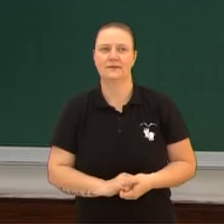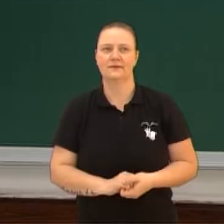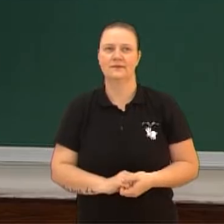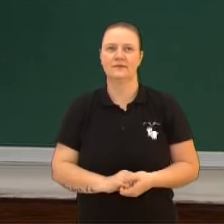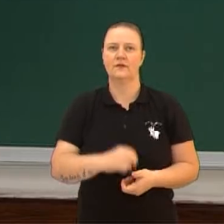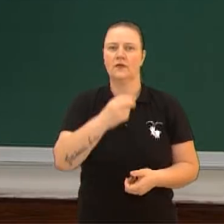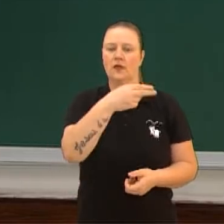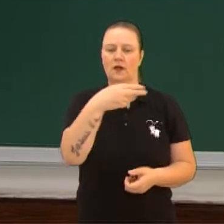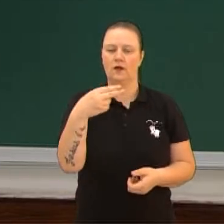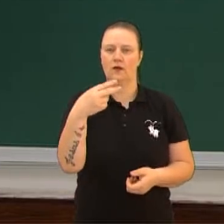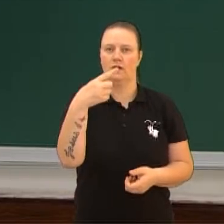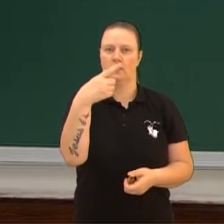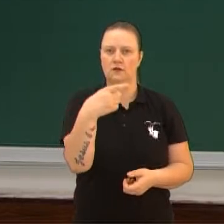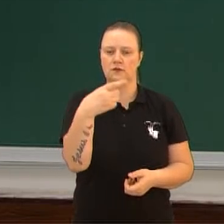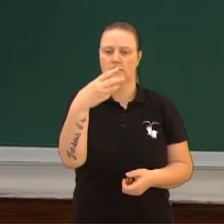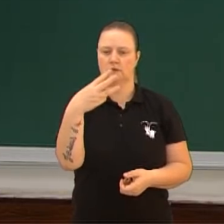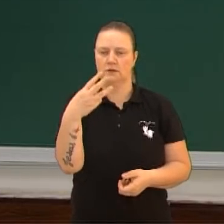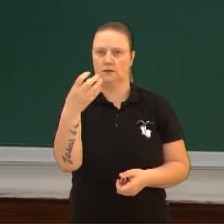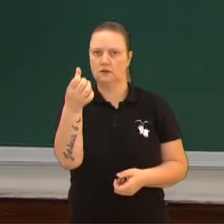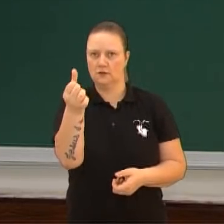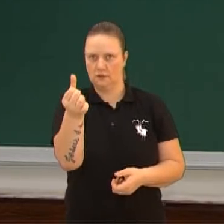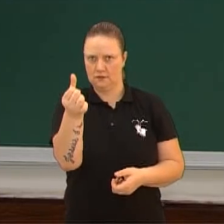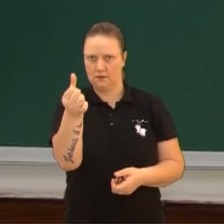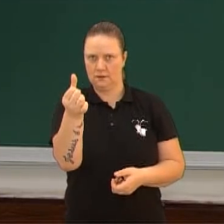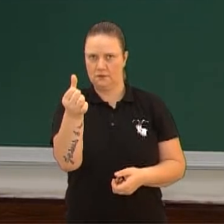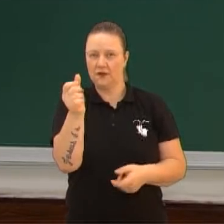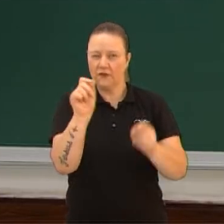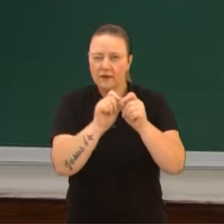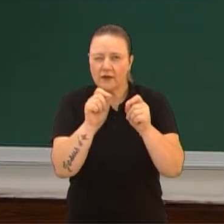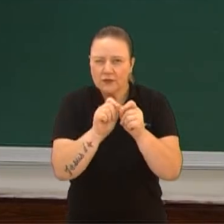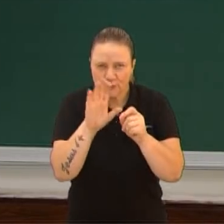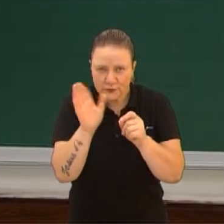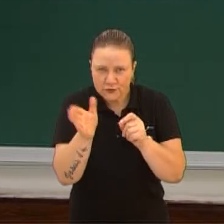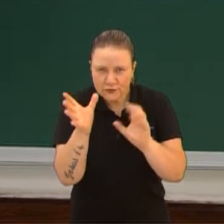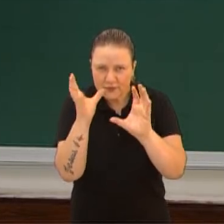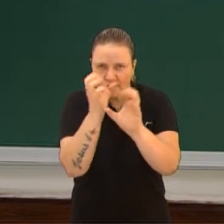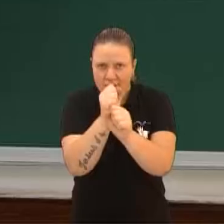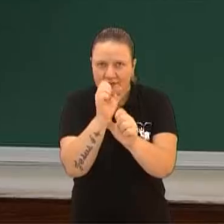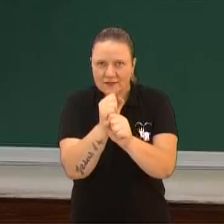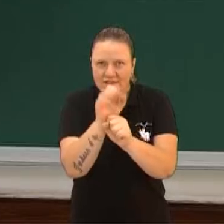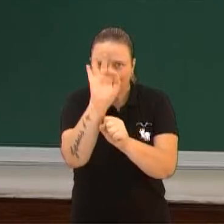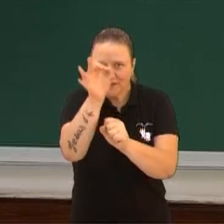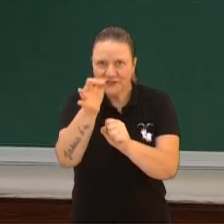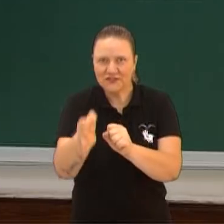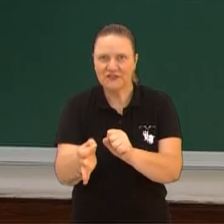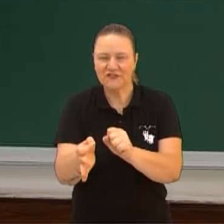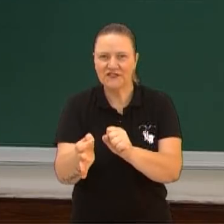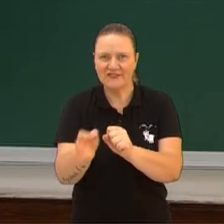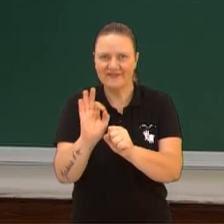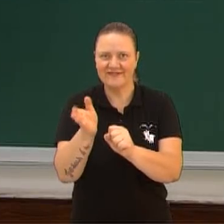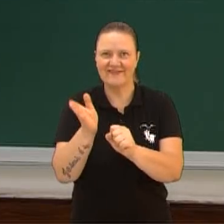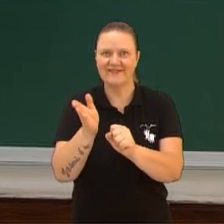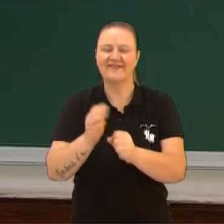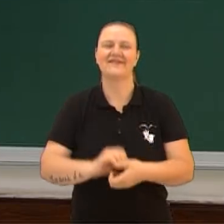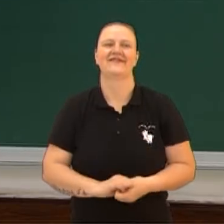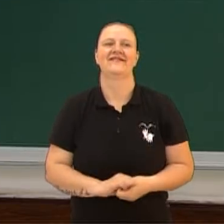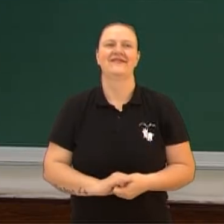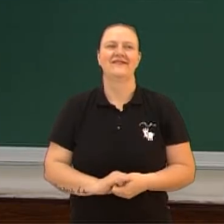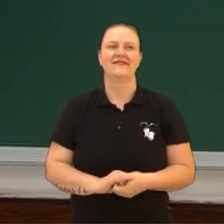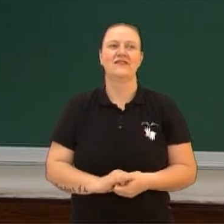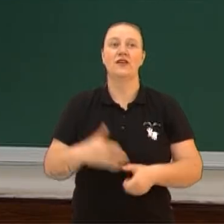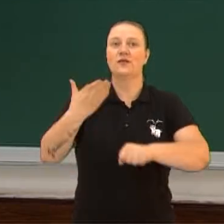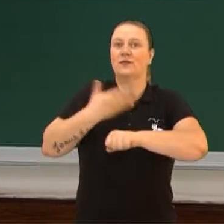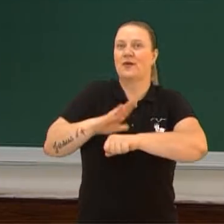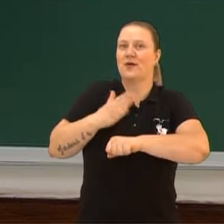que nós temos, que é 136. Você fez essa soma aí em casa? Deu certo? Então, vamos lá.